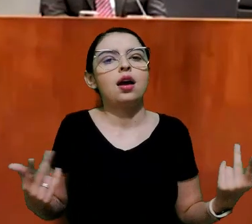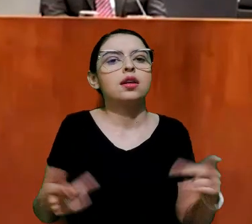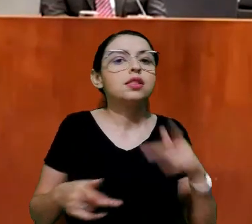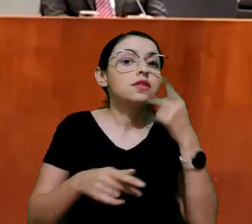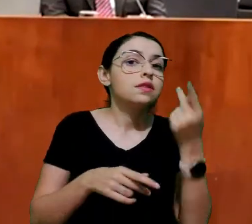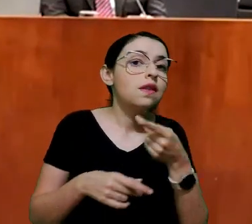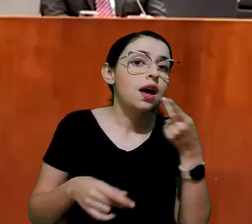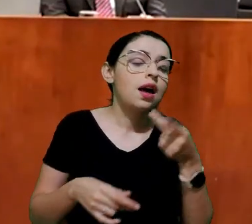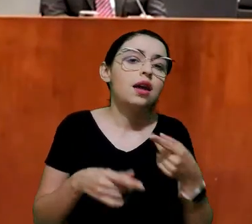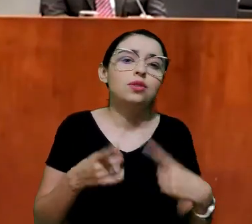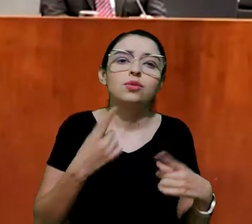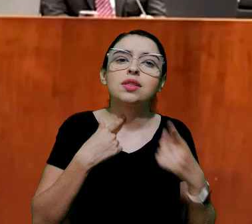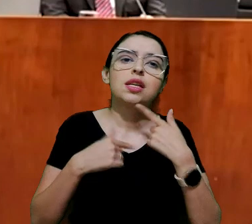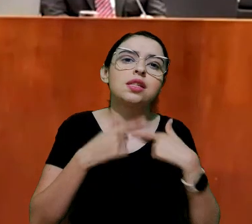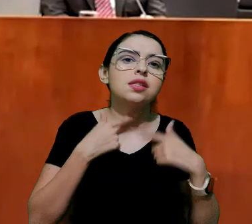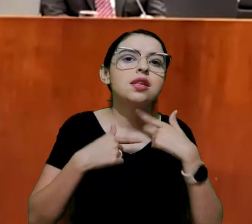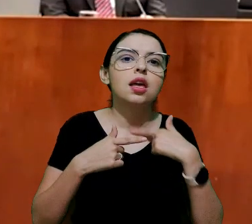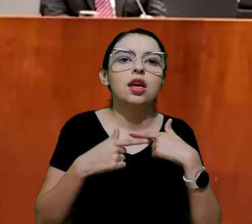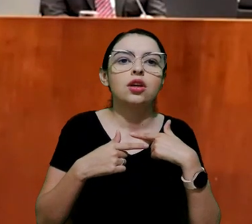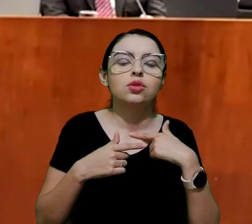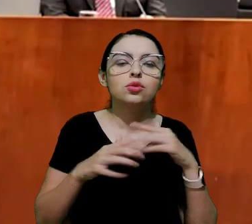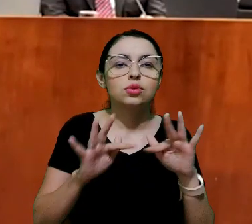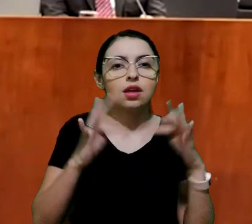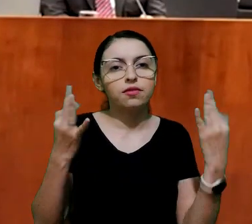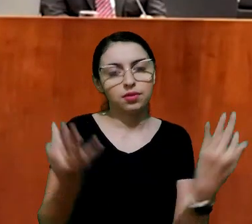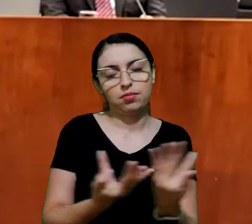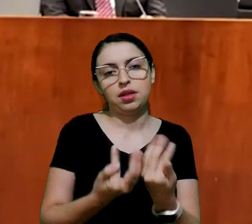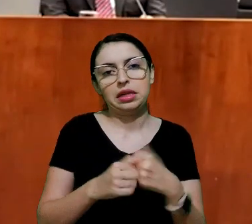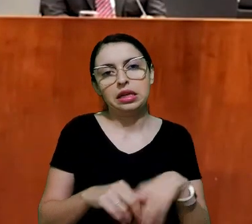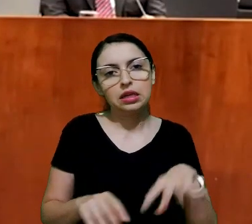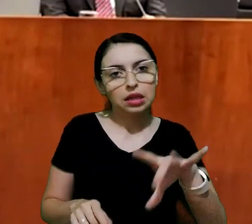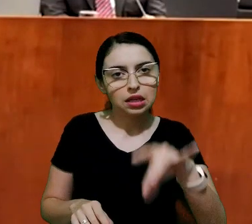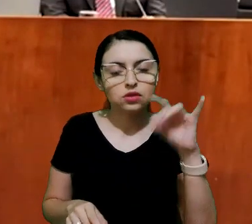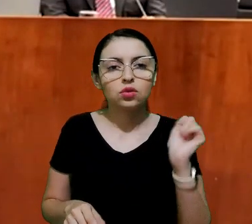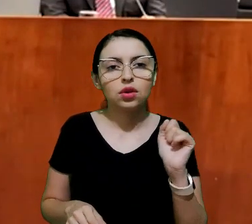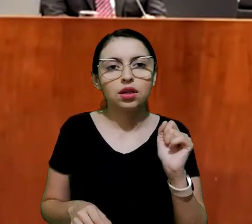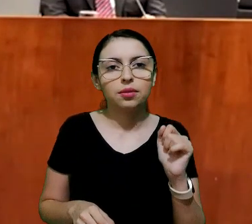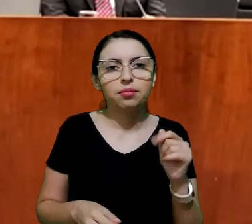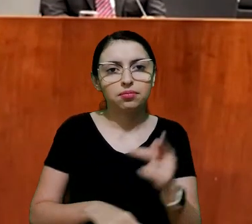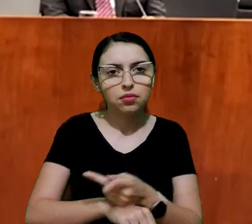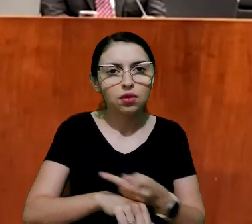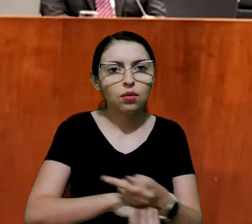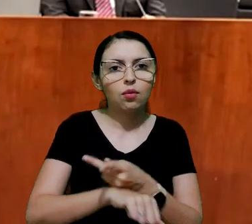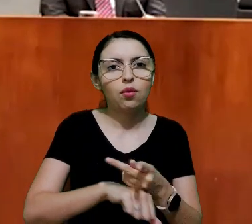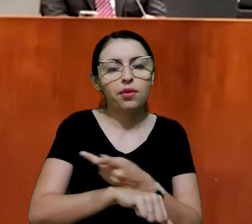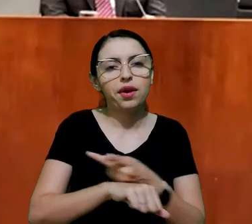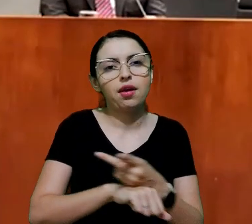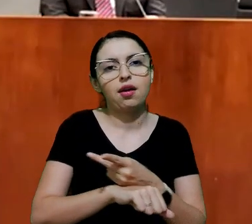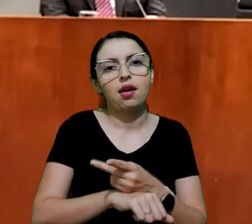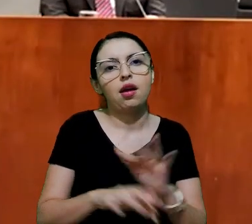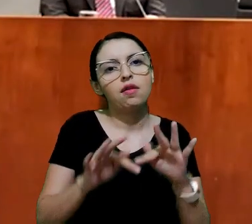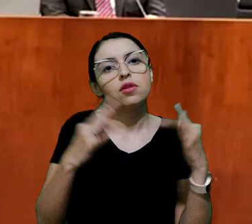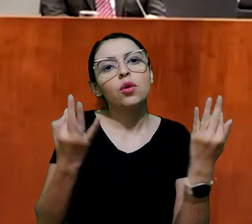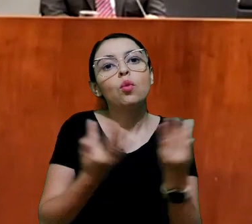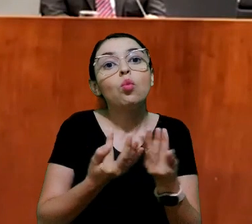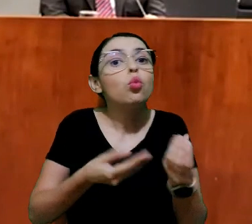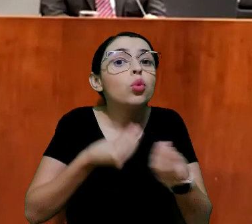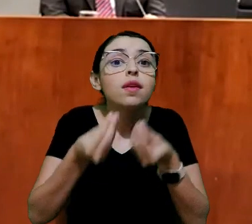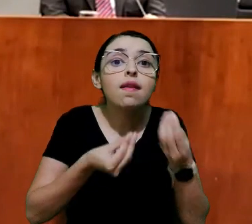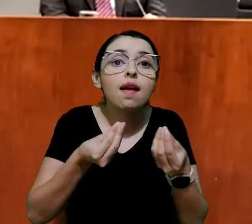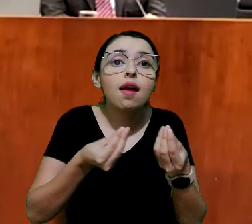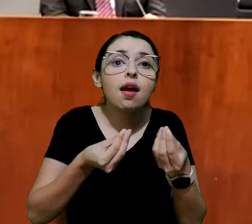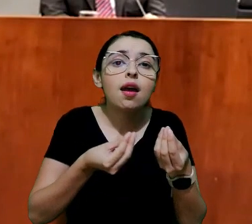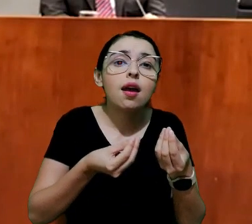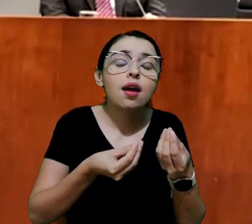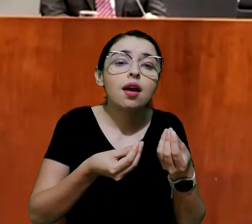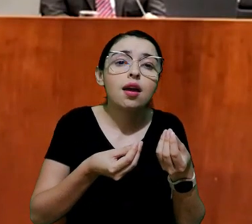da vontade nas escolhas familiares. Então, há que se investigar aqui na questão da familiar o que é objeto de negociação